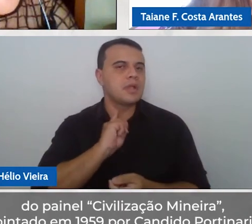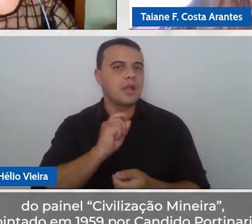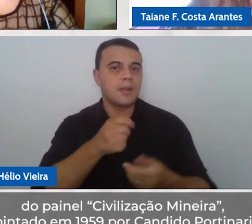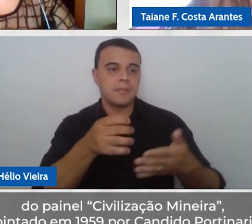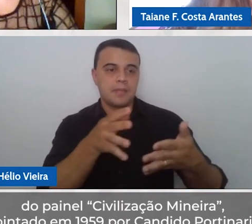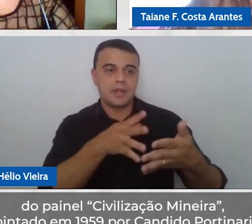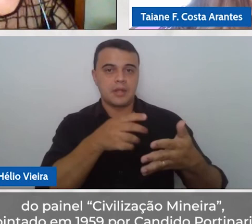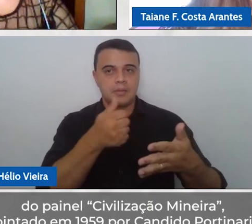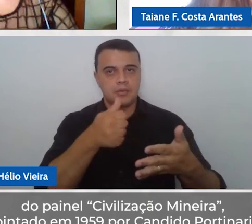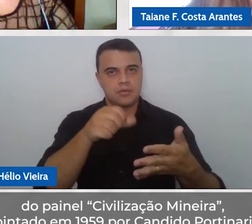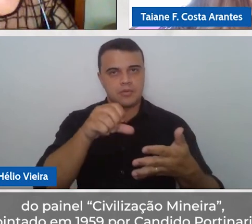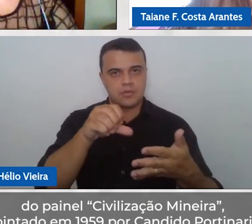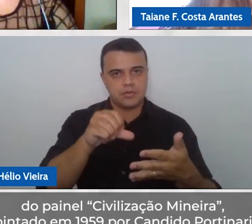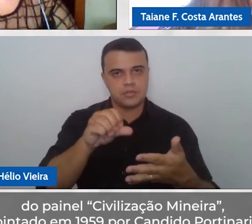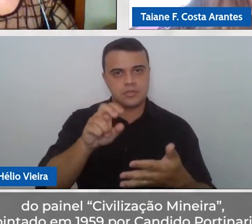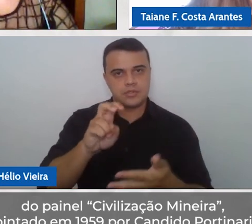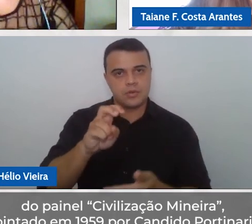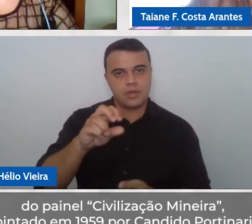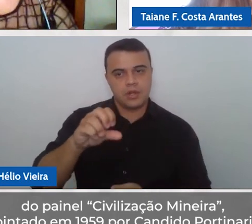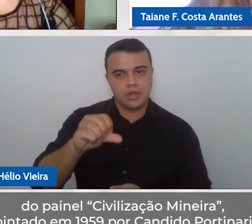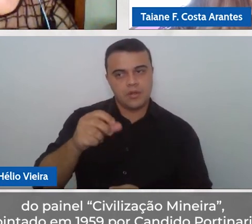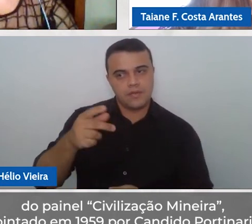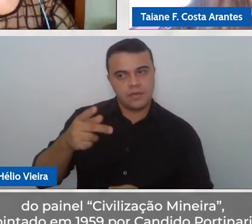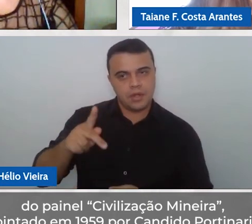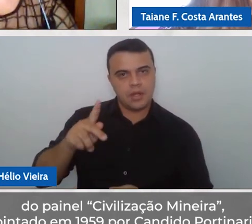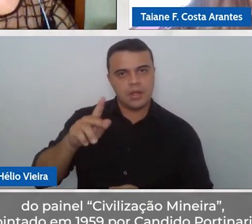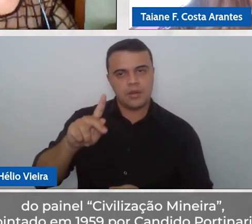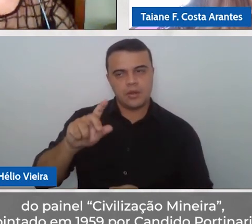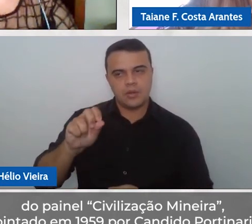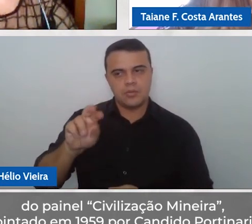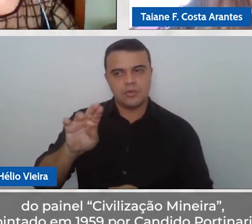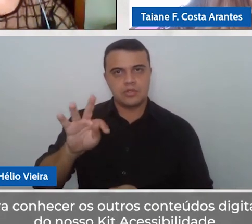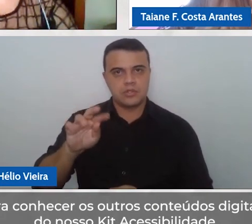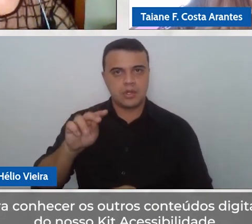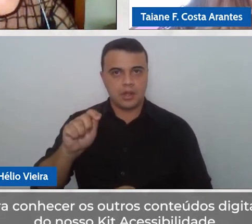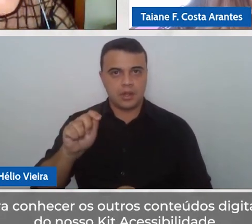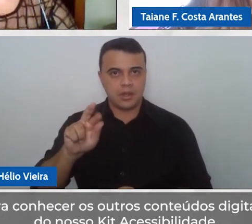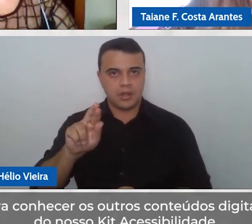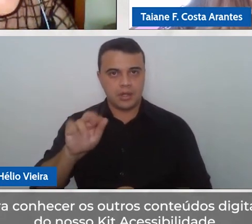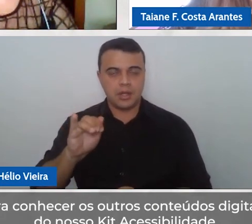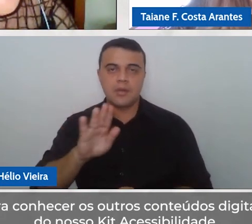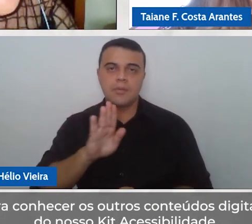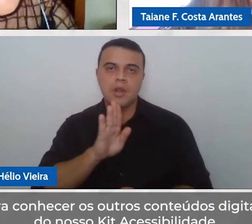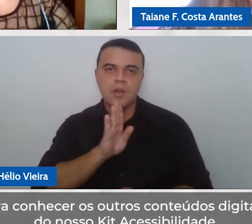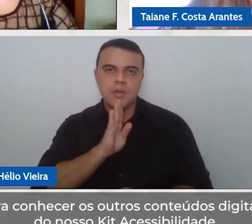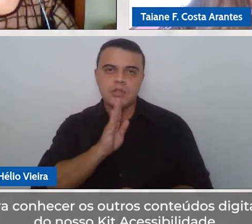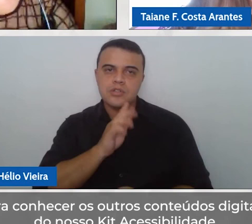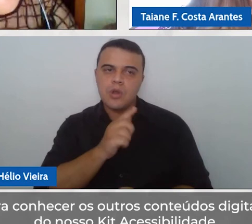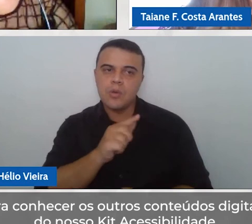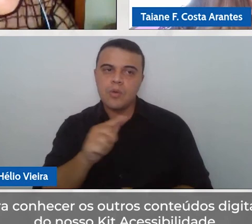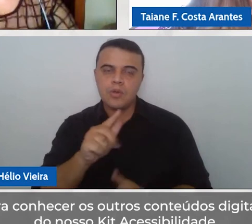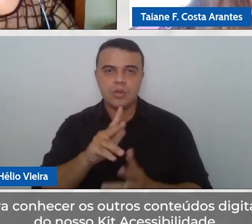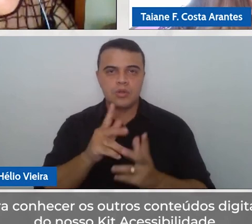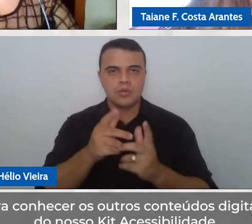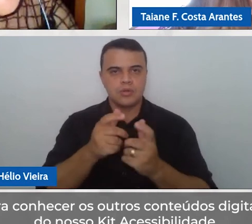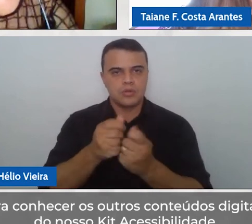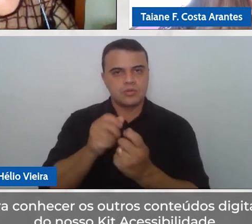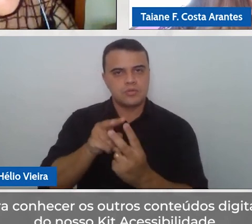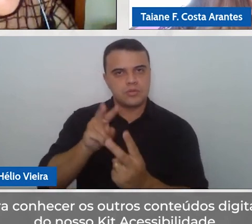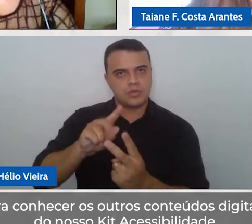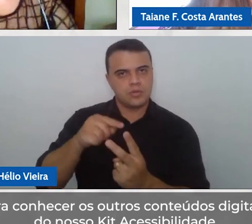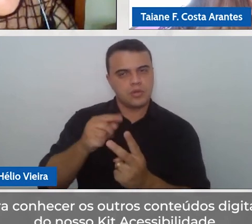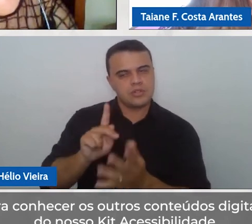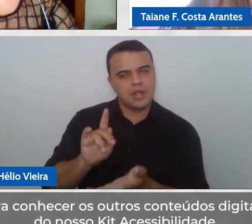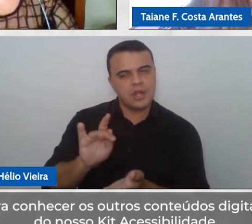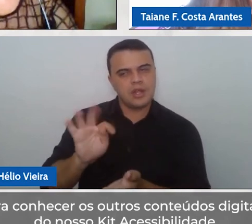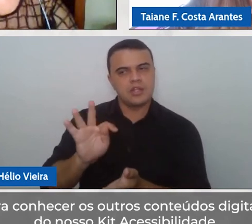em 1959 por Cândido Portinari. Para conhecer os outros conteúdos digitais do nosso